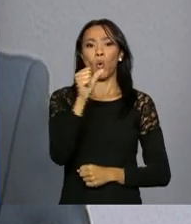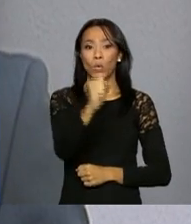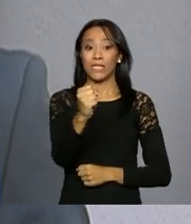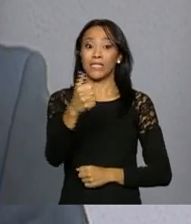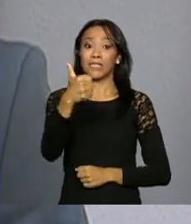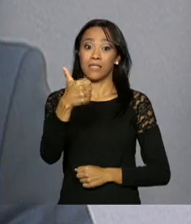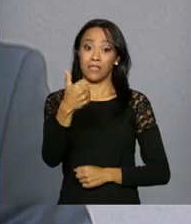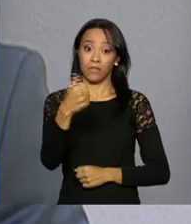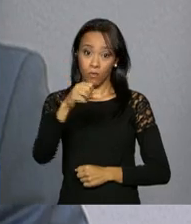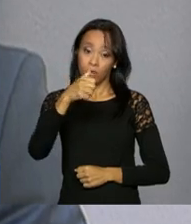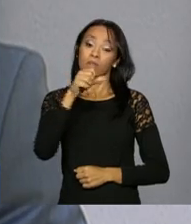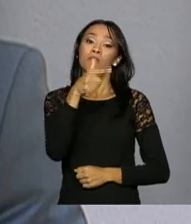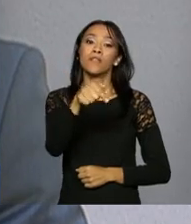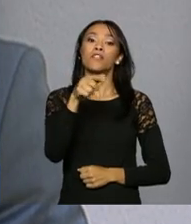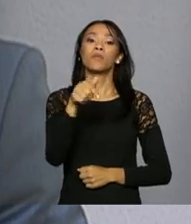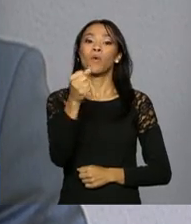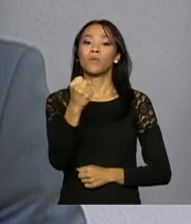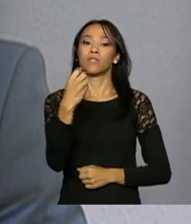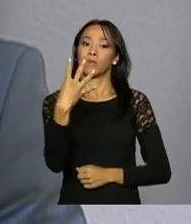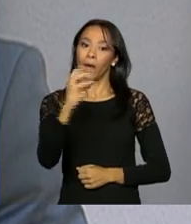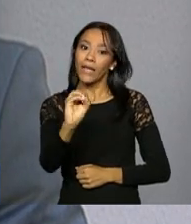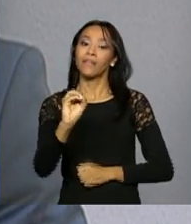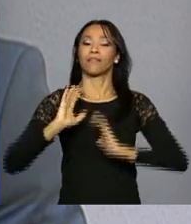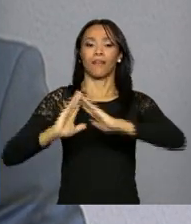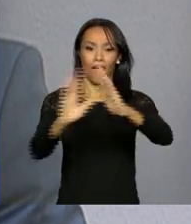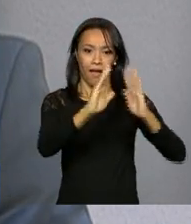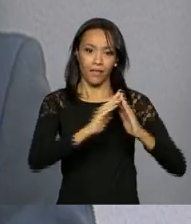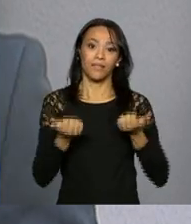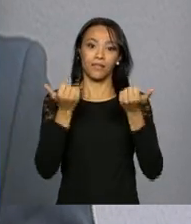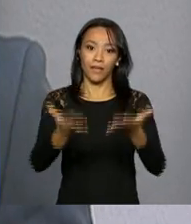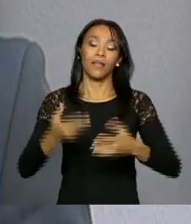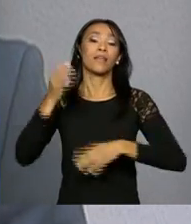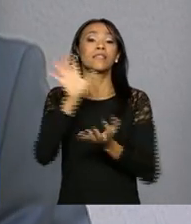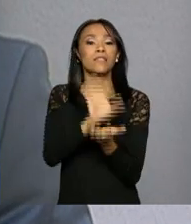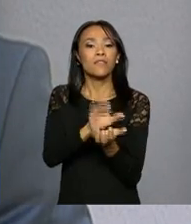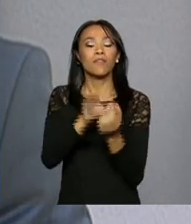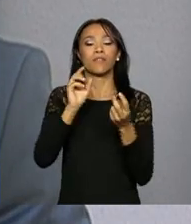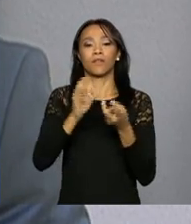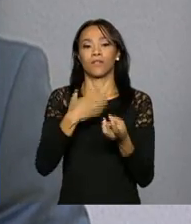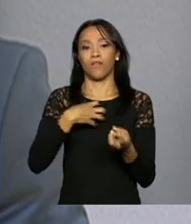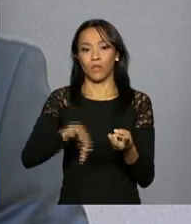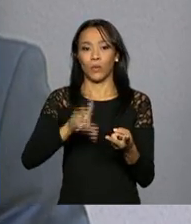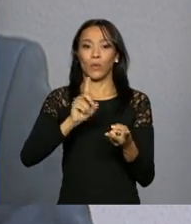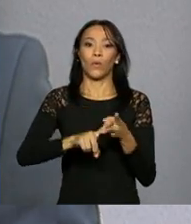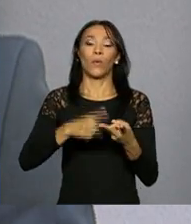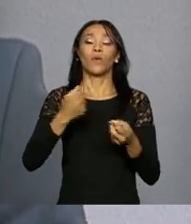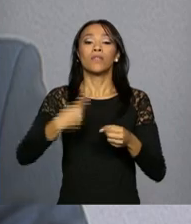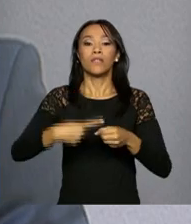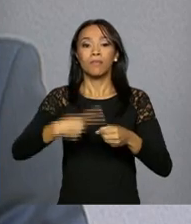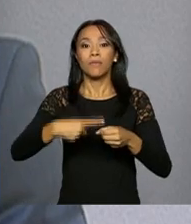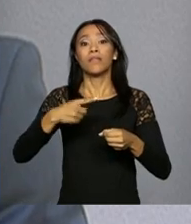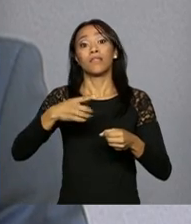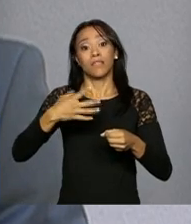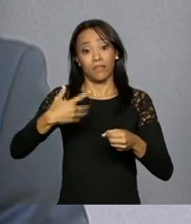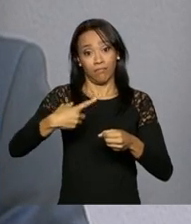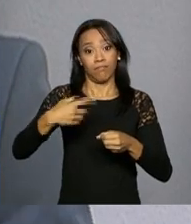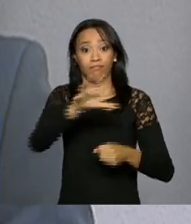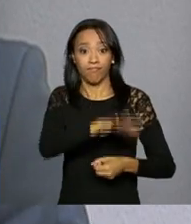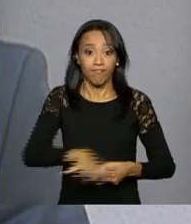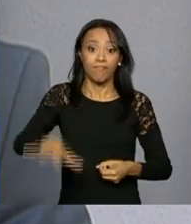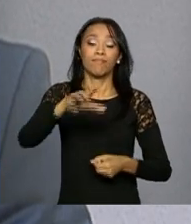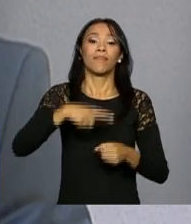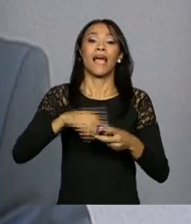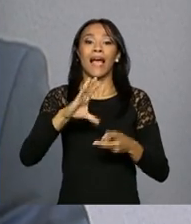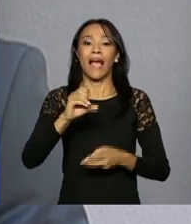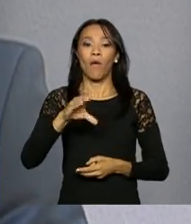7.840 moradias que serão entregues nas cidades de Salvador, Camaçari e Luiz Eduardo Magalhães, na Bahia, Caucaia,